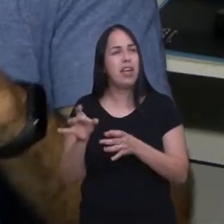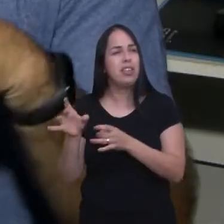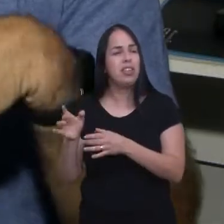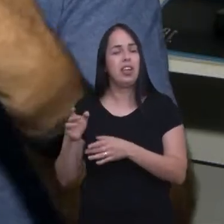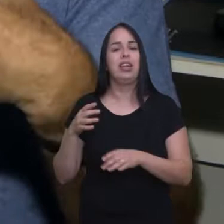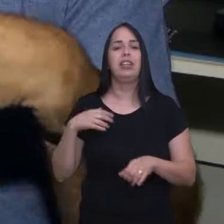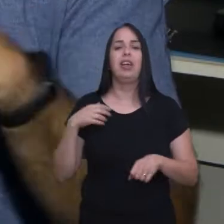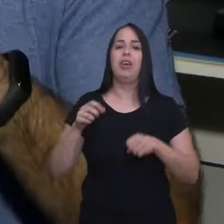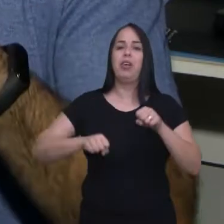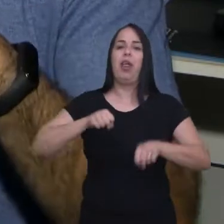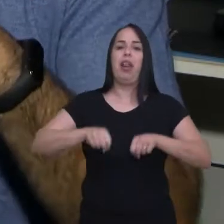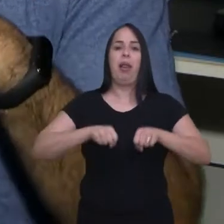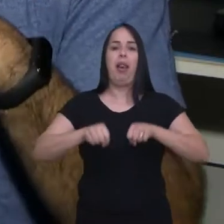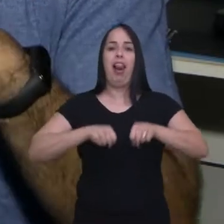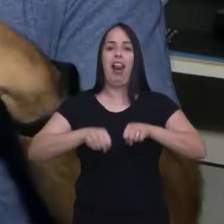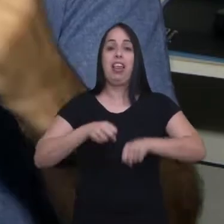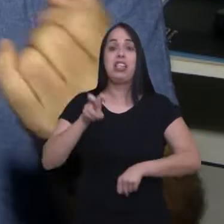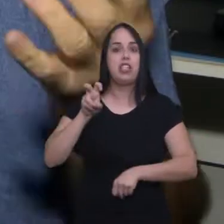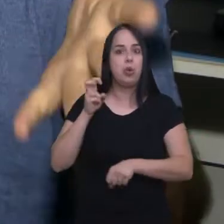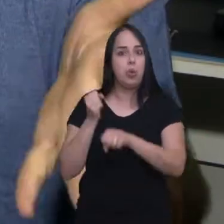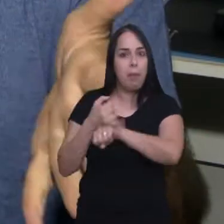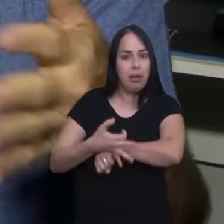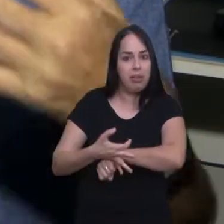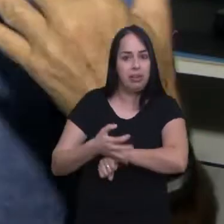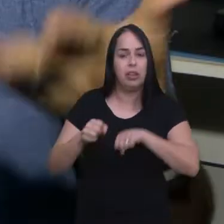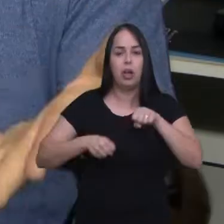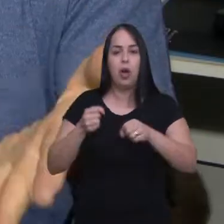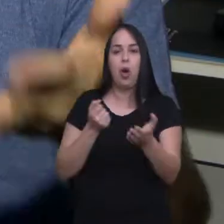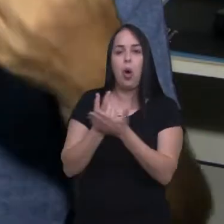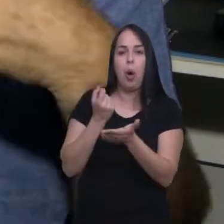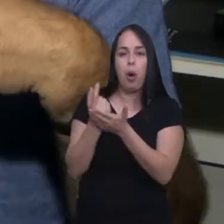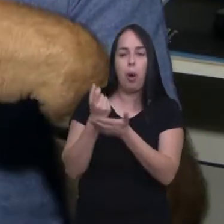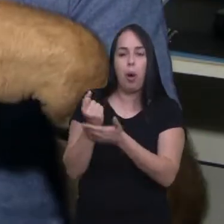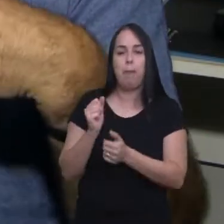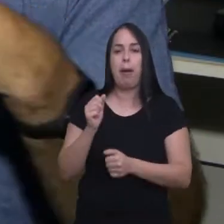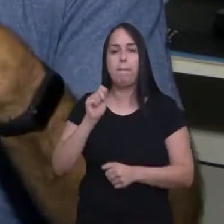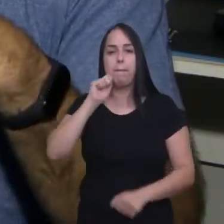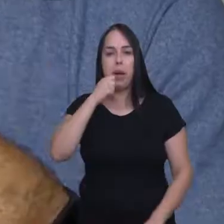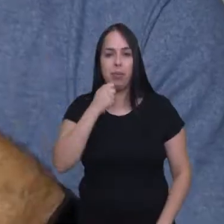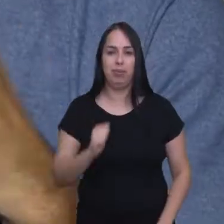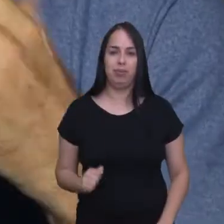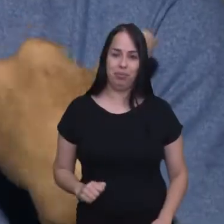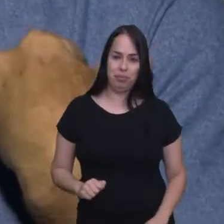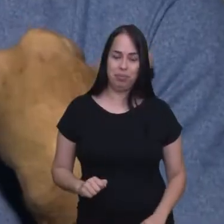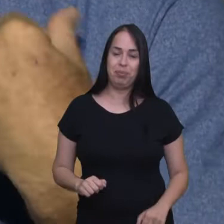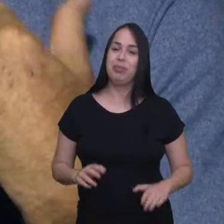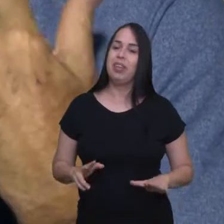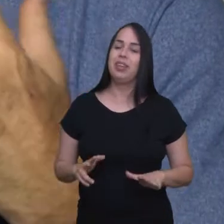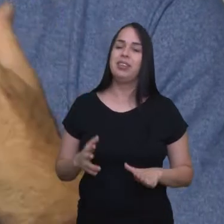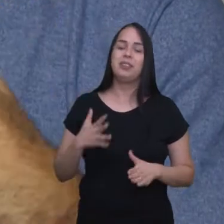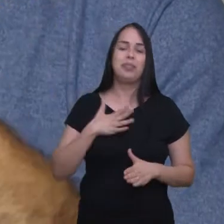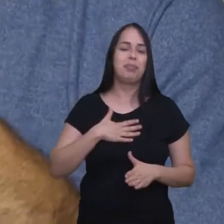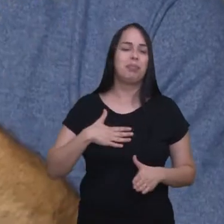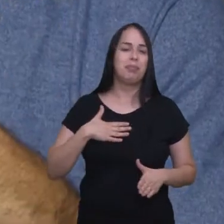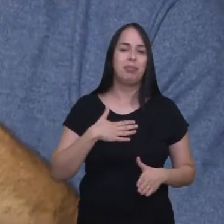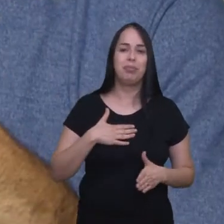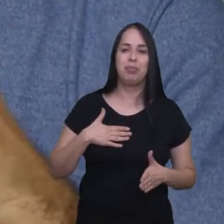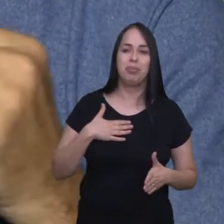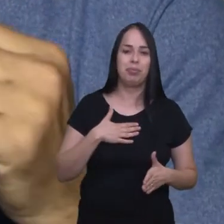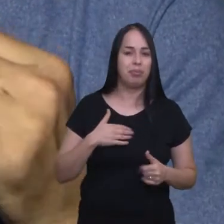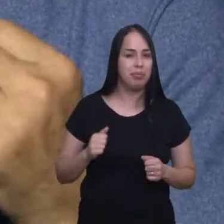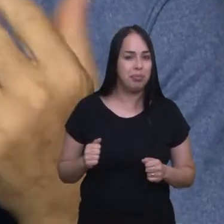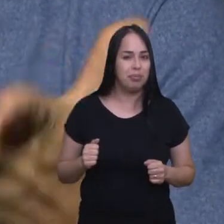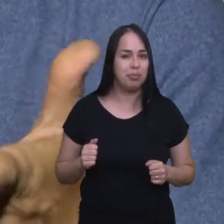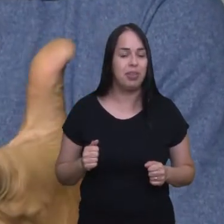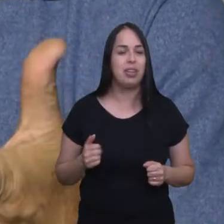com a bicicleta preta do meu pai às 5 horas da manhã buscar pão pela passarela e voltava com o pão. Eu sempre tive uma coisa muito legal com fotografia, porque eu